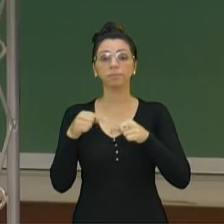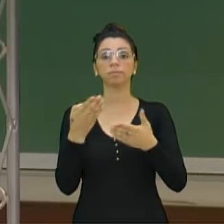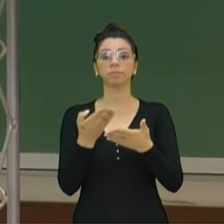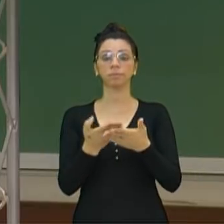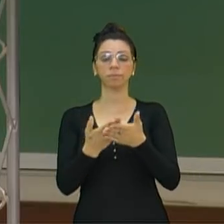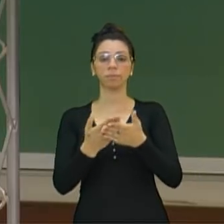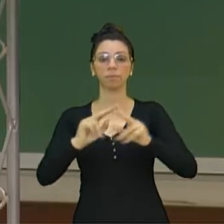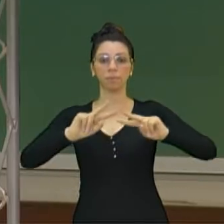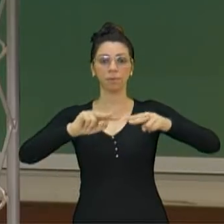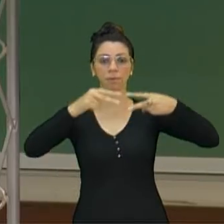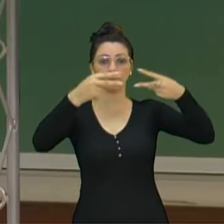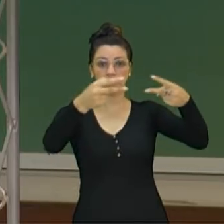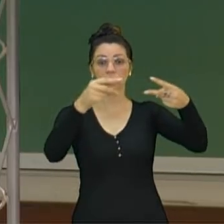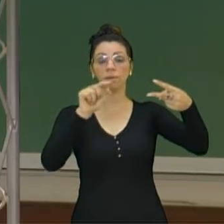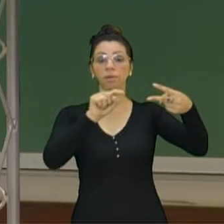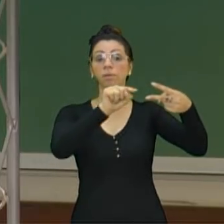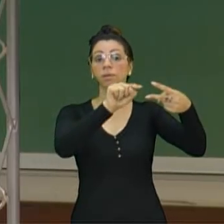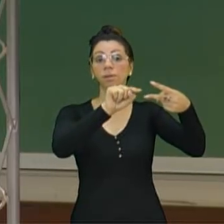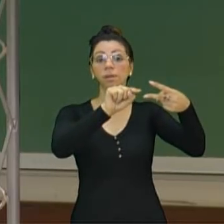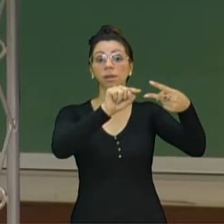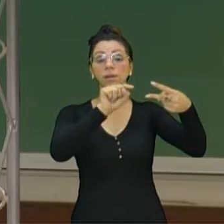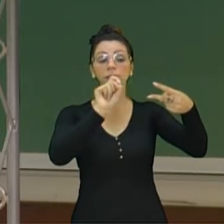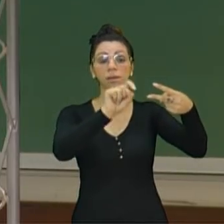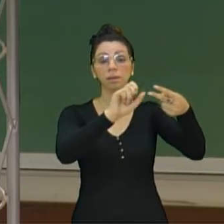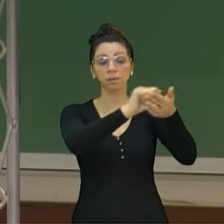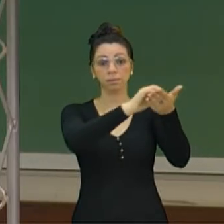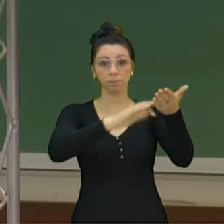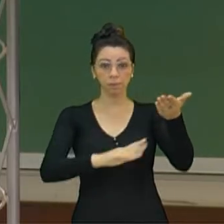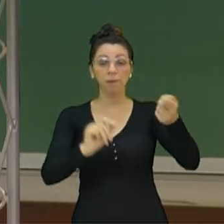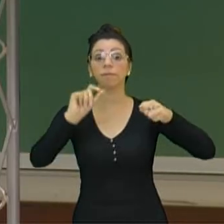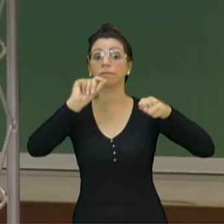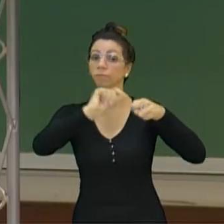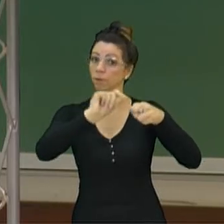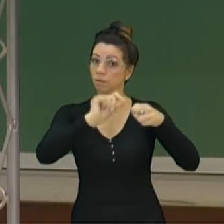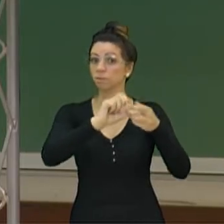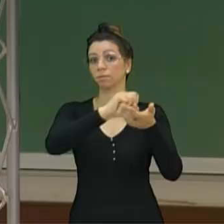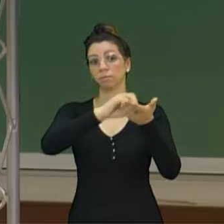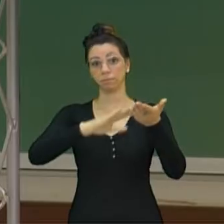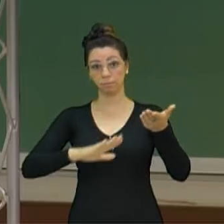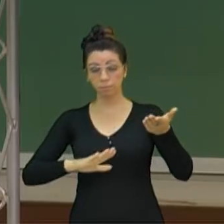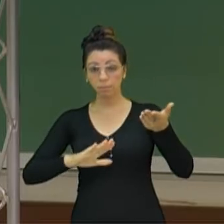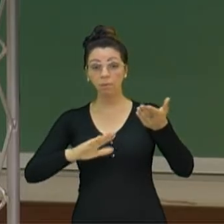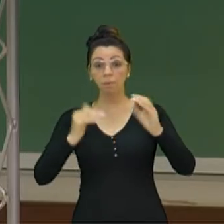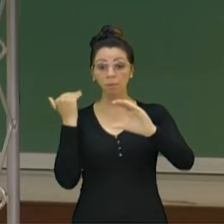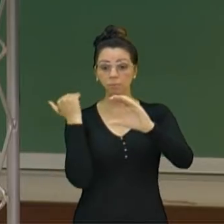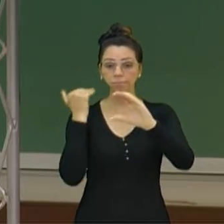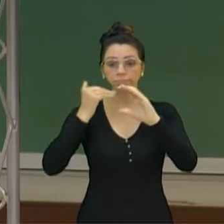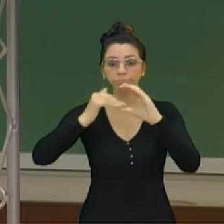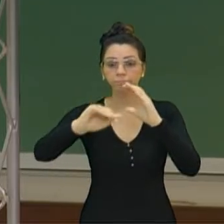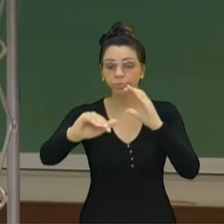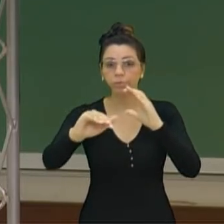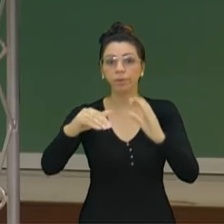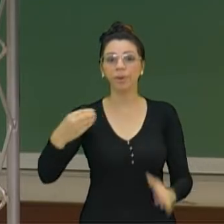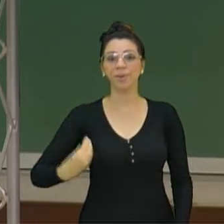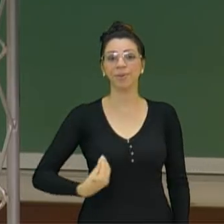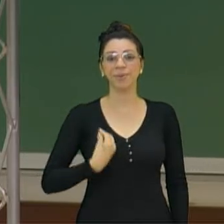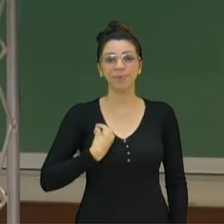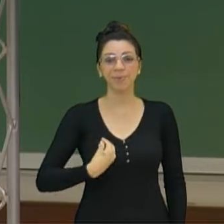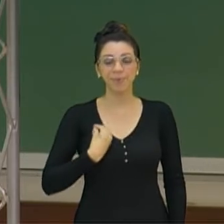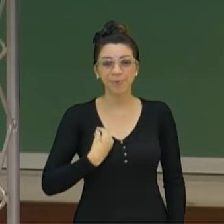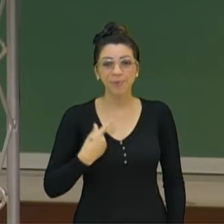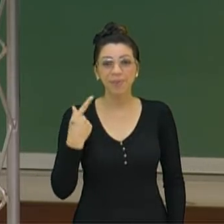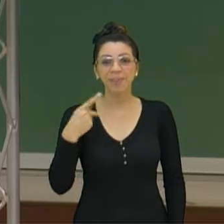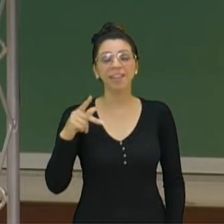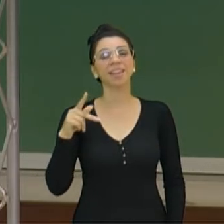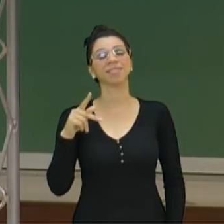primeira atividade que é obrigatória, realiza a atividade, clica em enviar. A sua frequência, a sua presença na